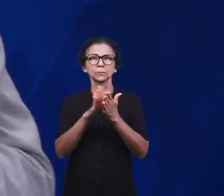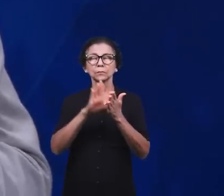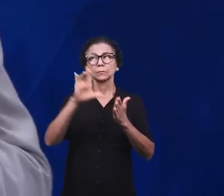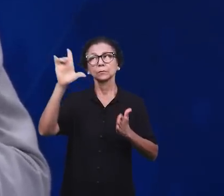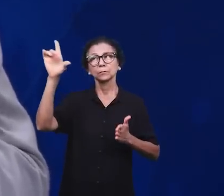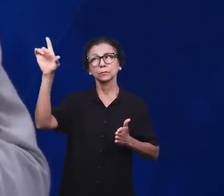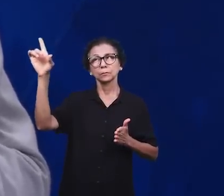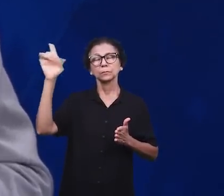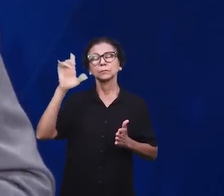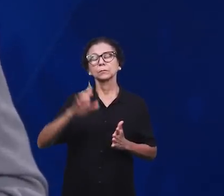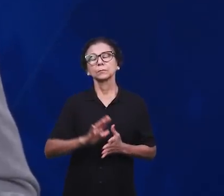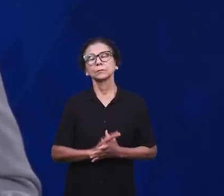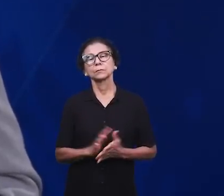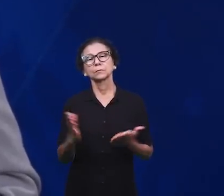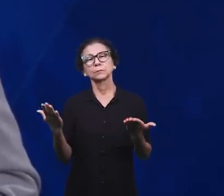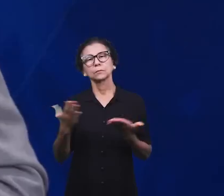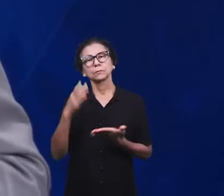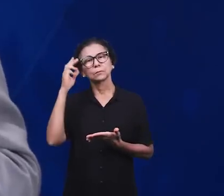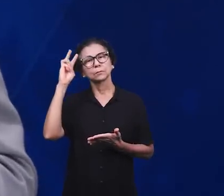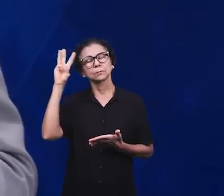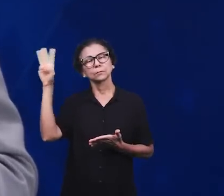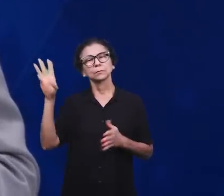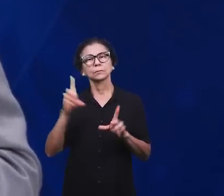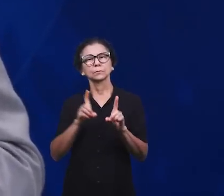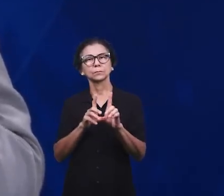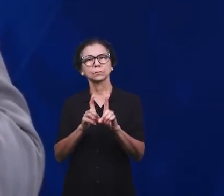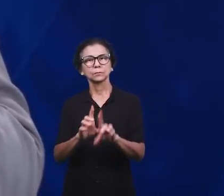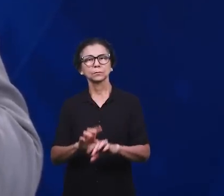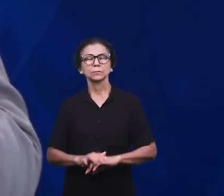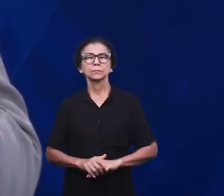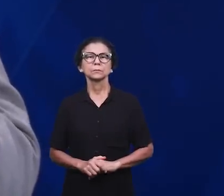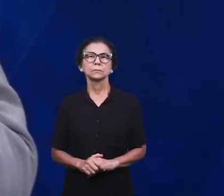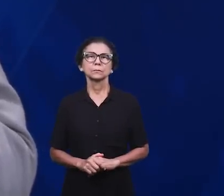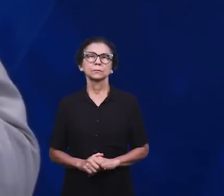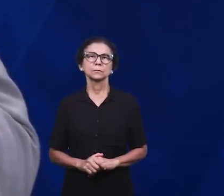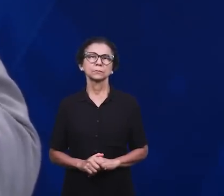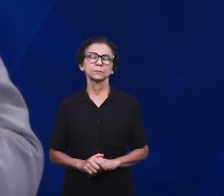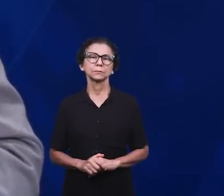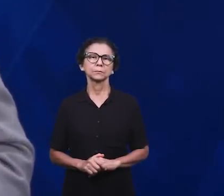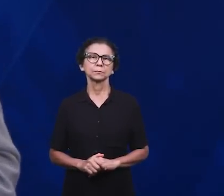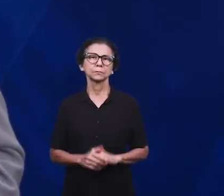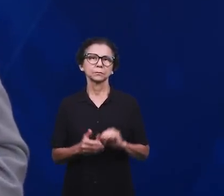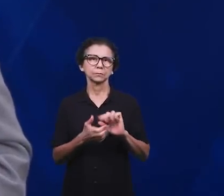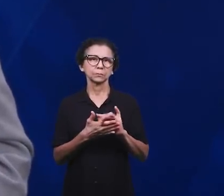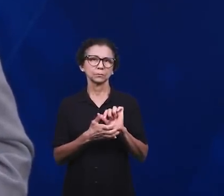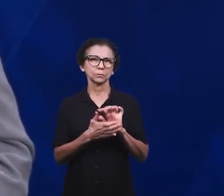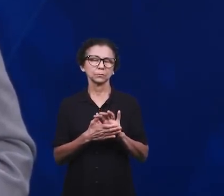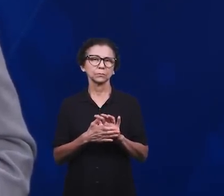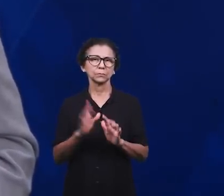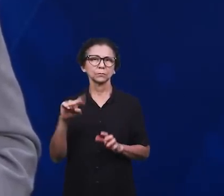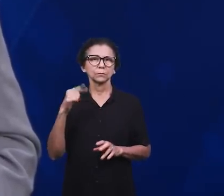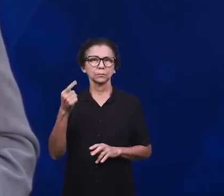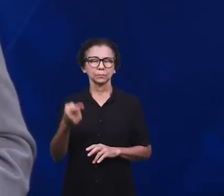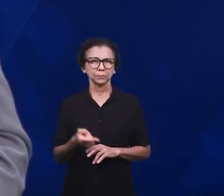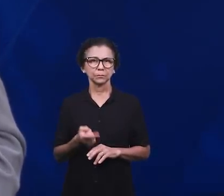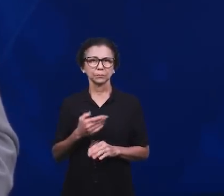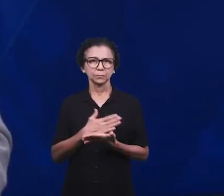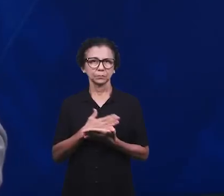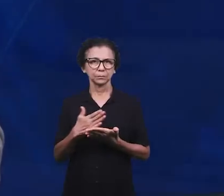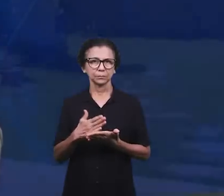o conteúdo doutrinário desta terça-feira, nesse momento de culto. Nós vamos cantar e na sequência daremos então